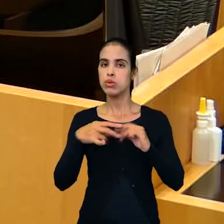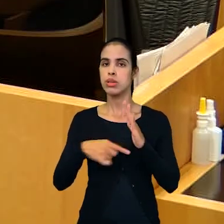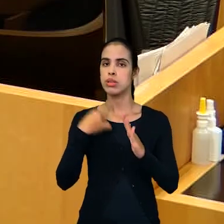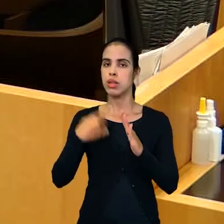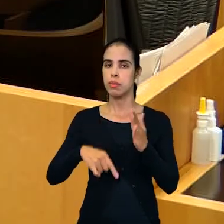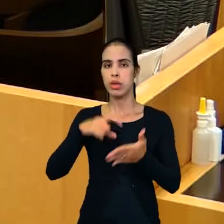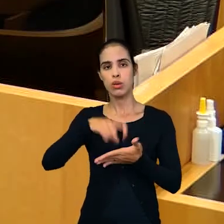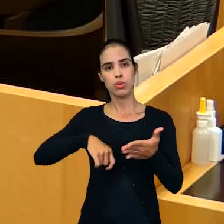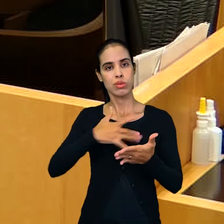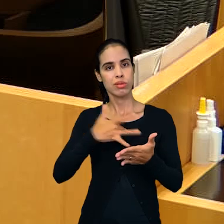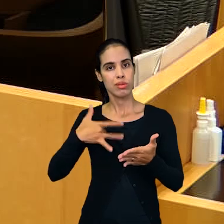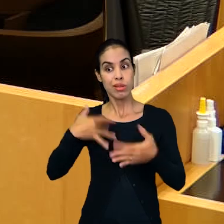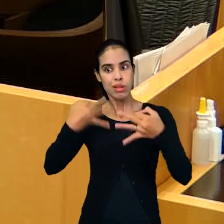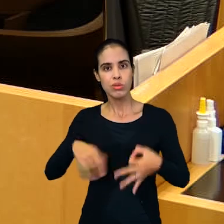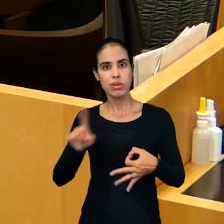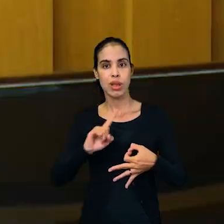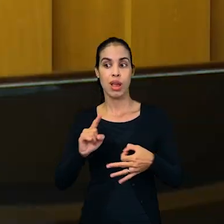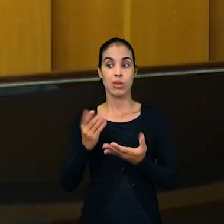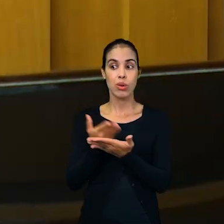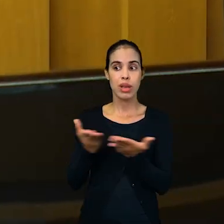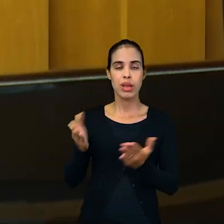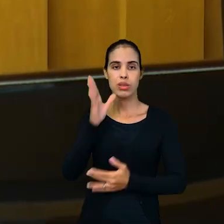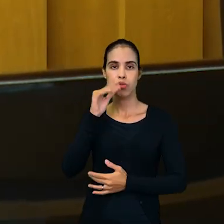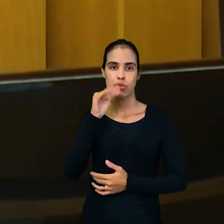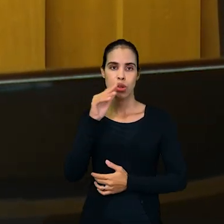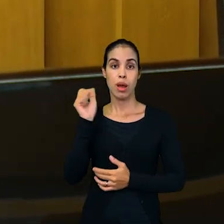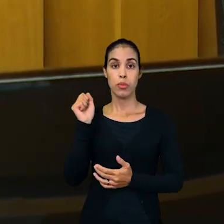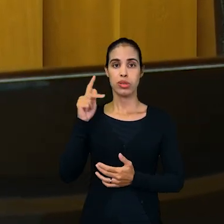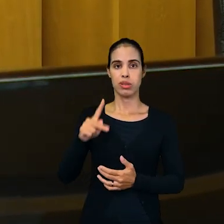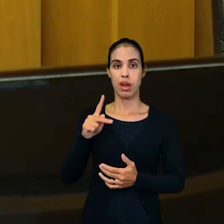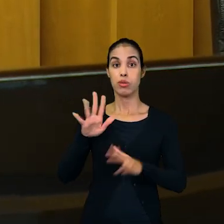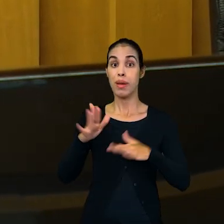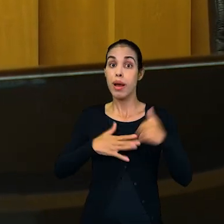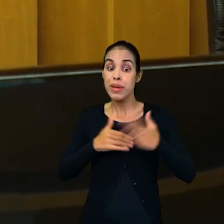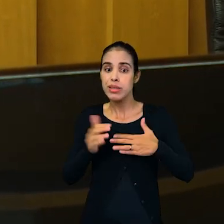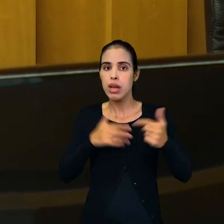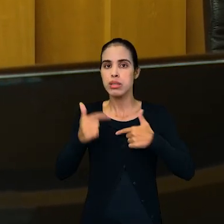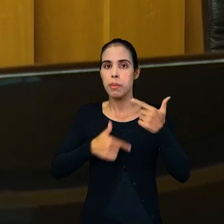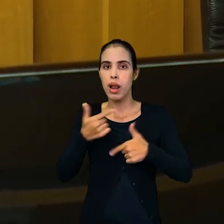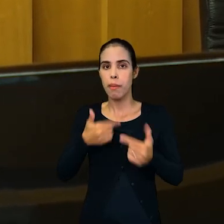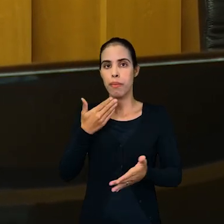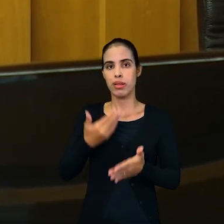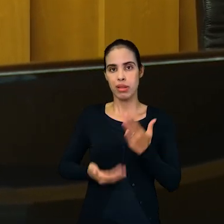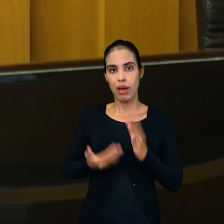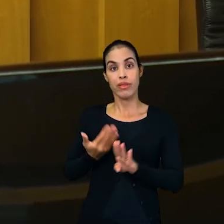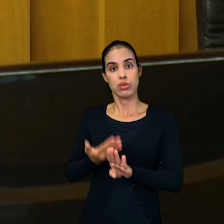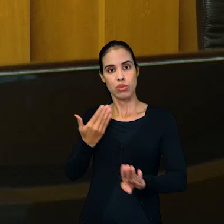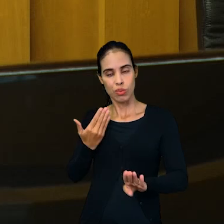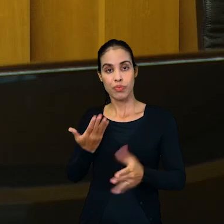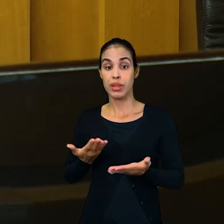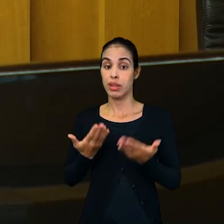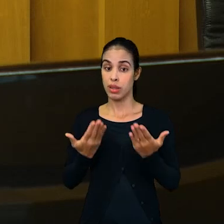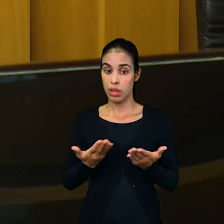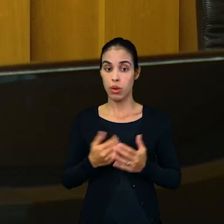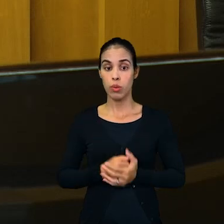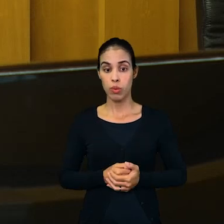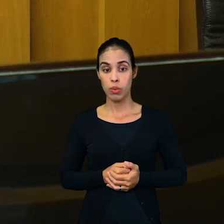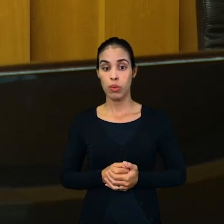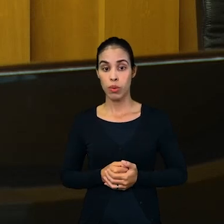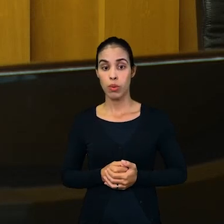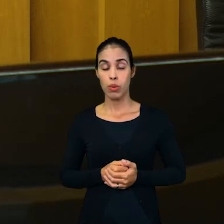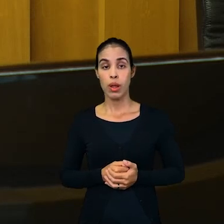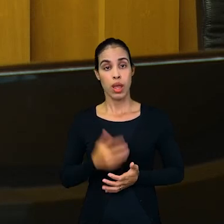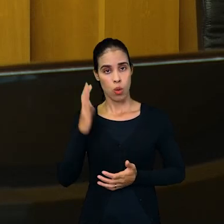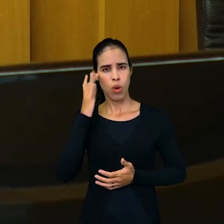de cancelamento indevido do plano de saúde de empregados aposentados por incapacidade permanente. Eu proporia, de fato,